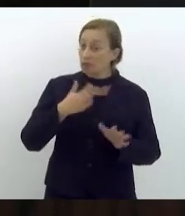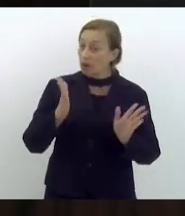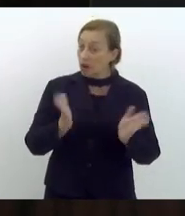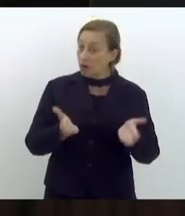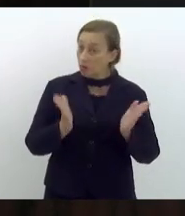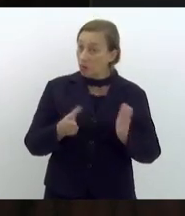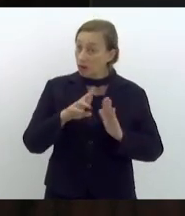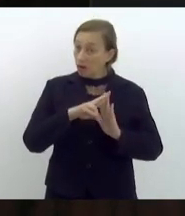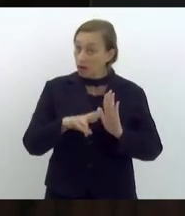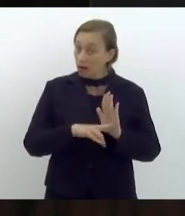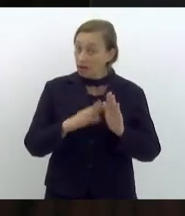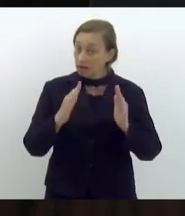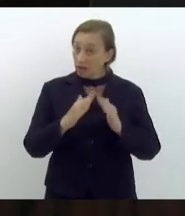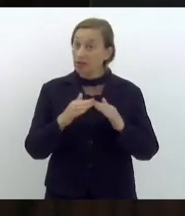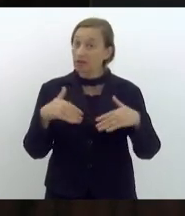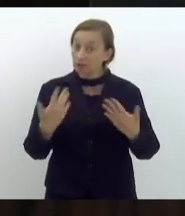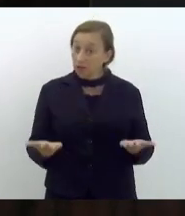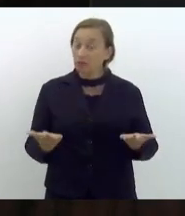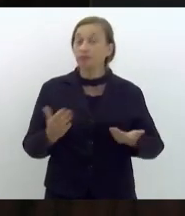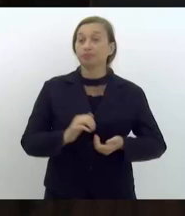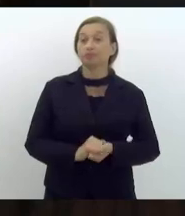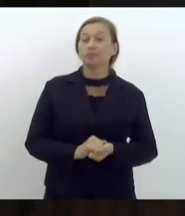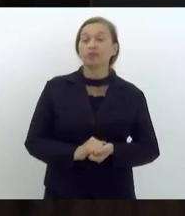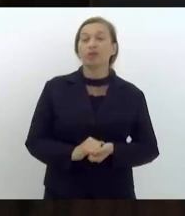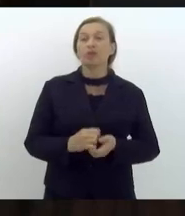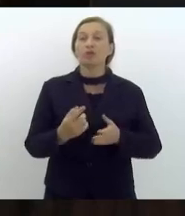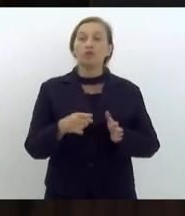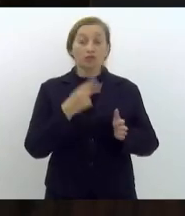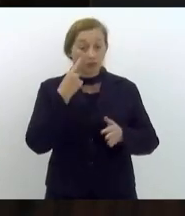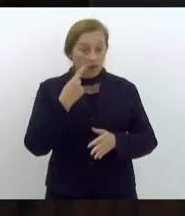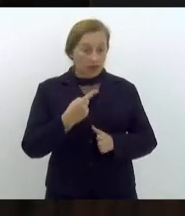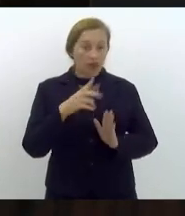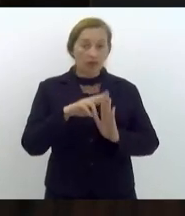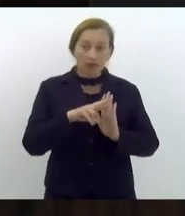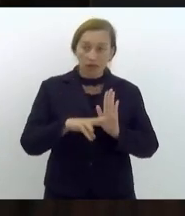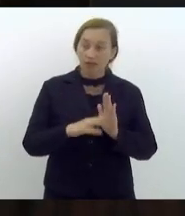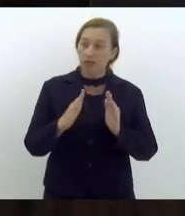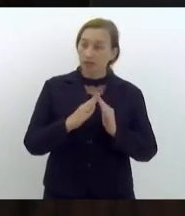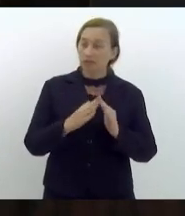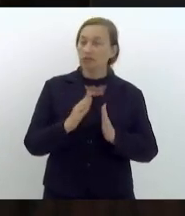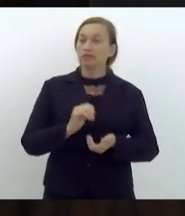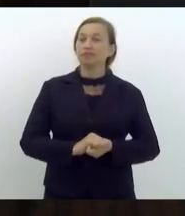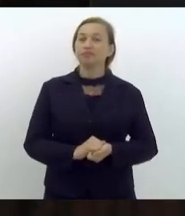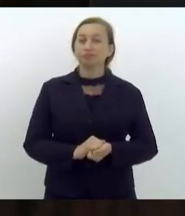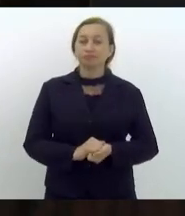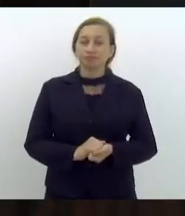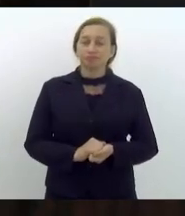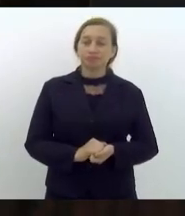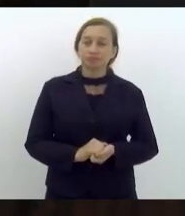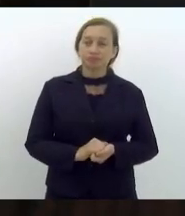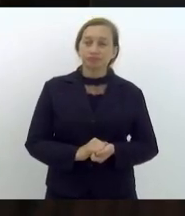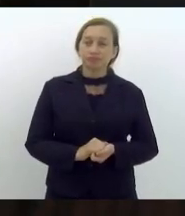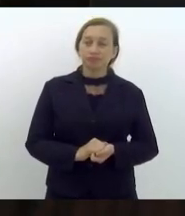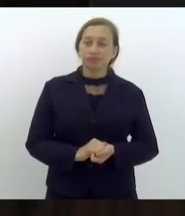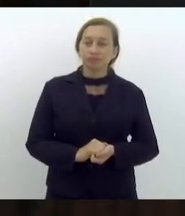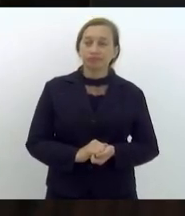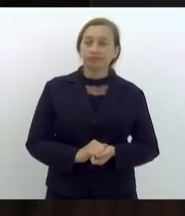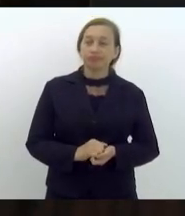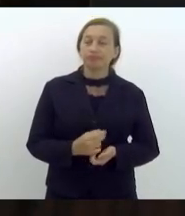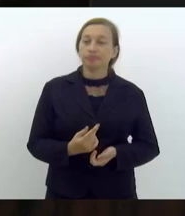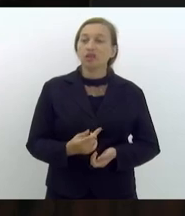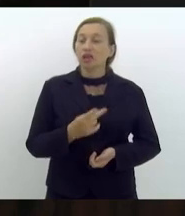vale é o Regimento Interno né então eu fui consultar aqui o Regimento Interno o Regimento Interno diz o seguinte se algum